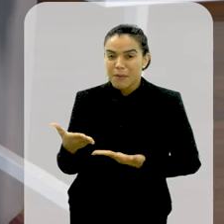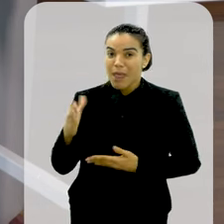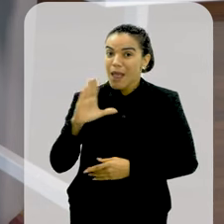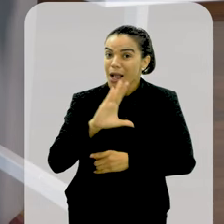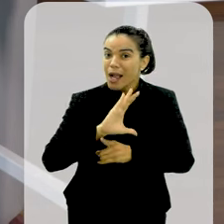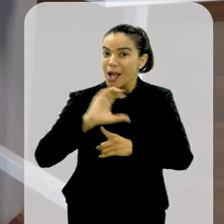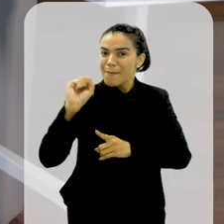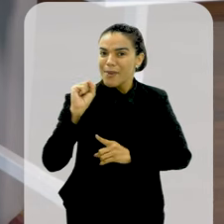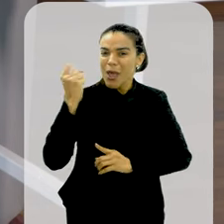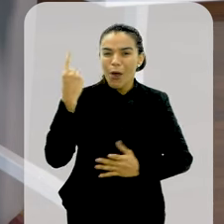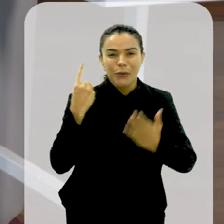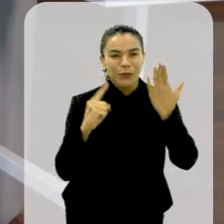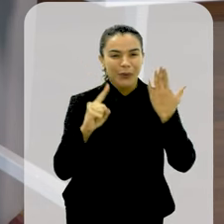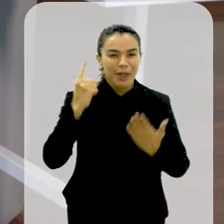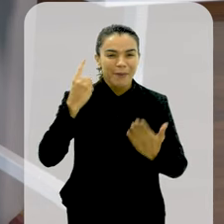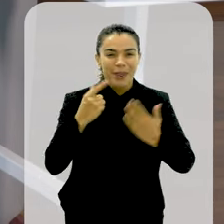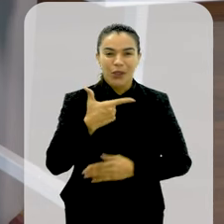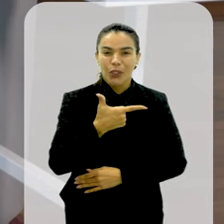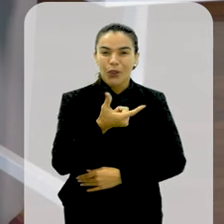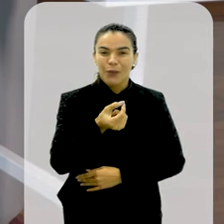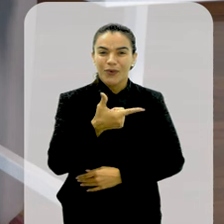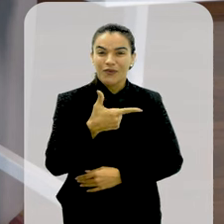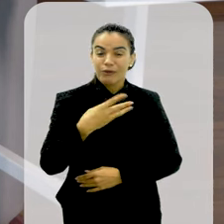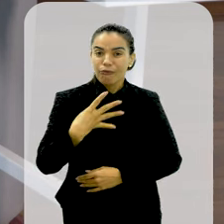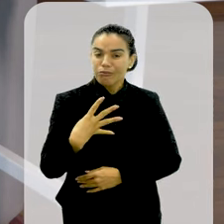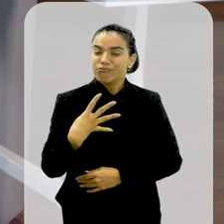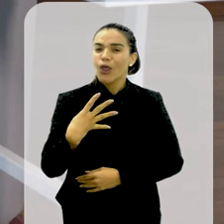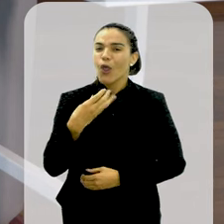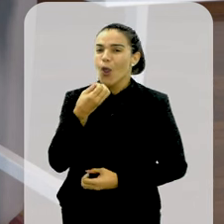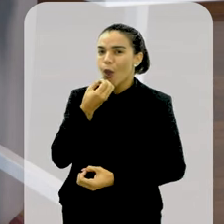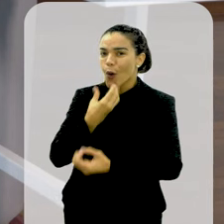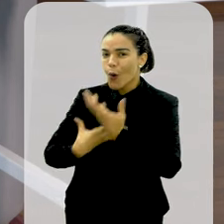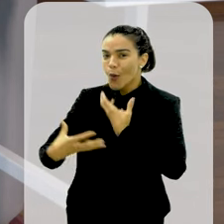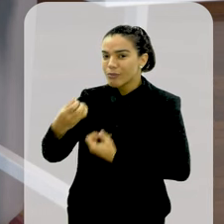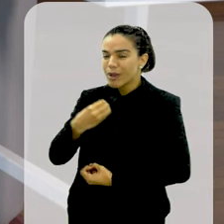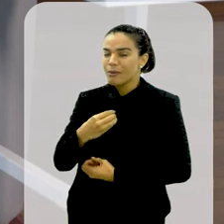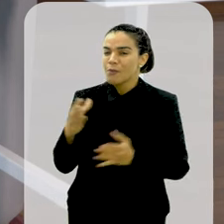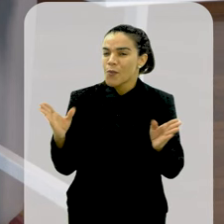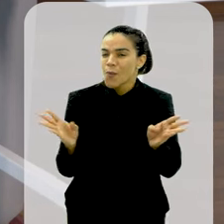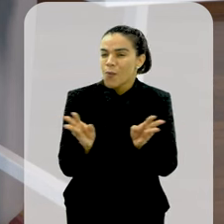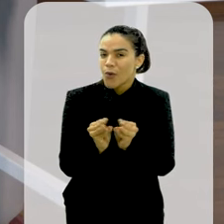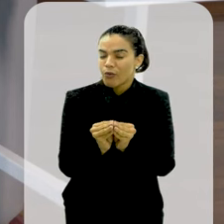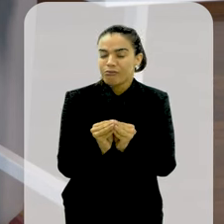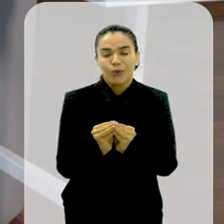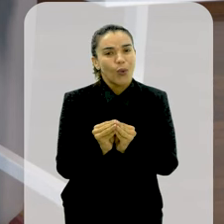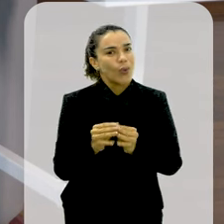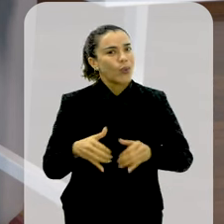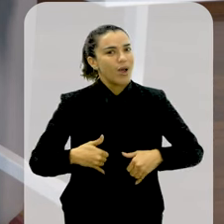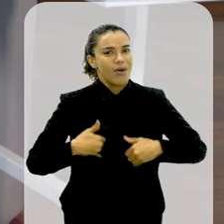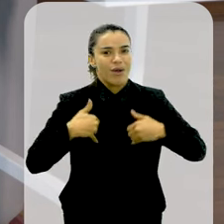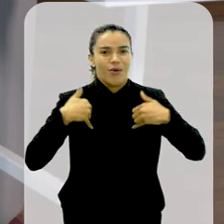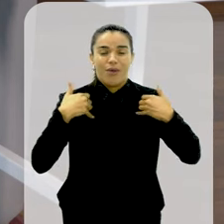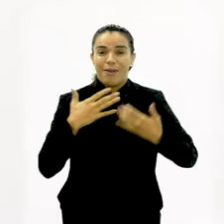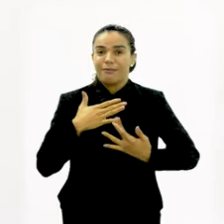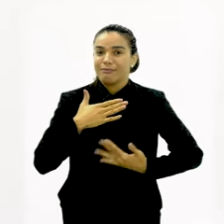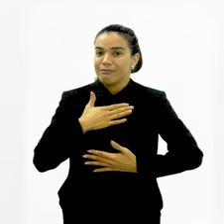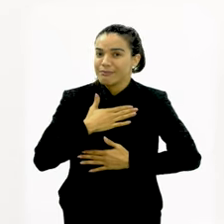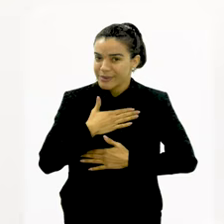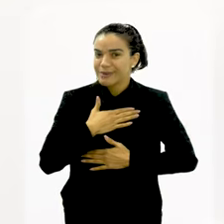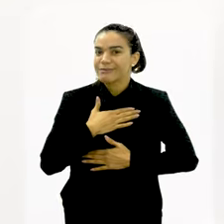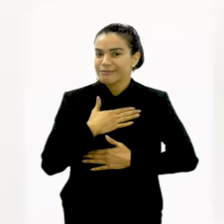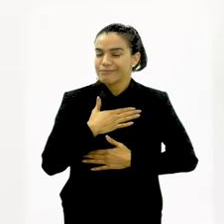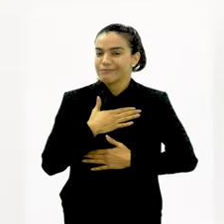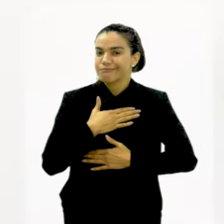Prazer receber o grande campeão do Carnaval 2024 e contar um pouco dessa tua trajetória. Nossa, Mauro, a honra é toda